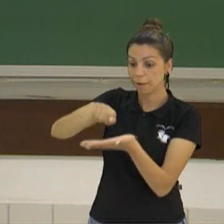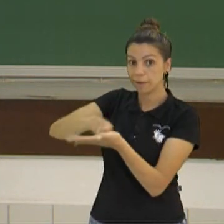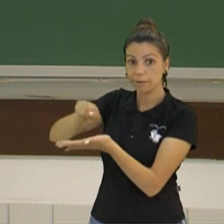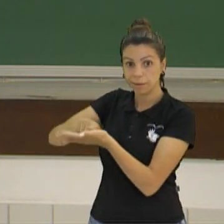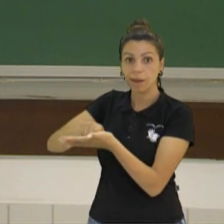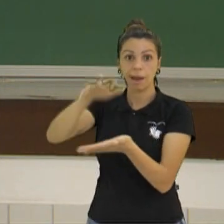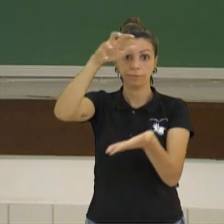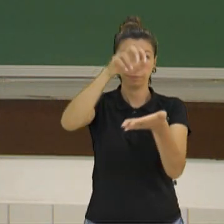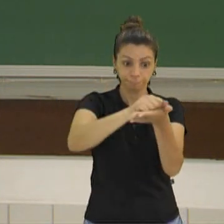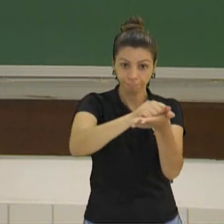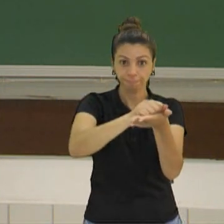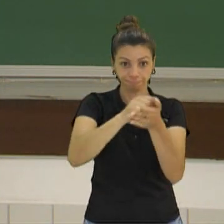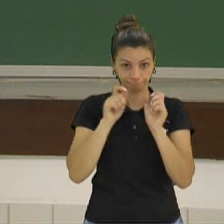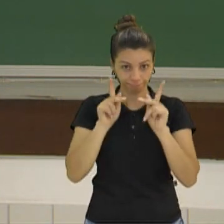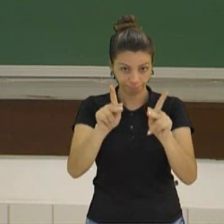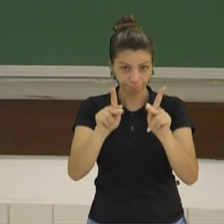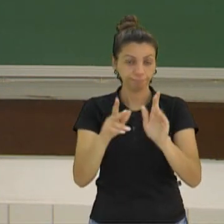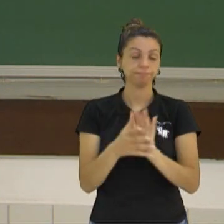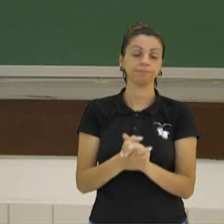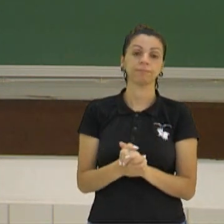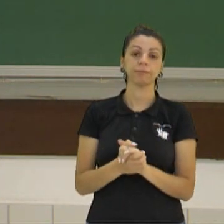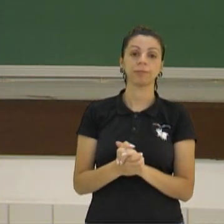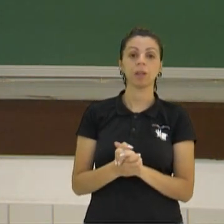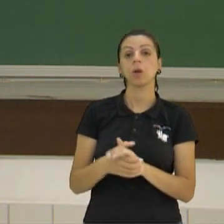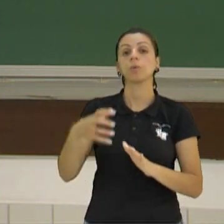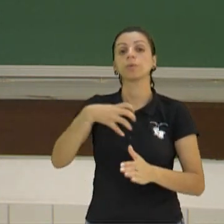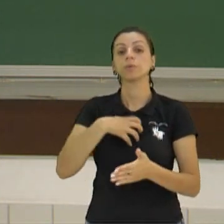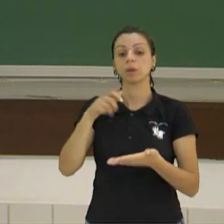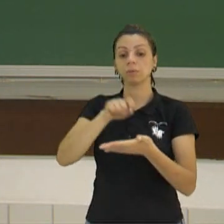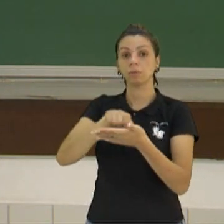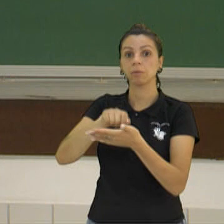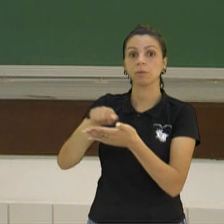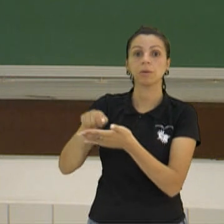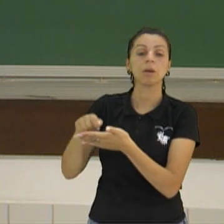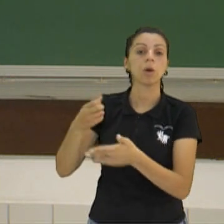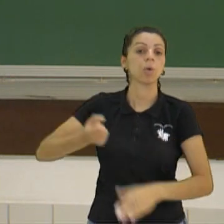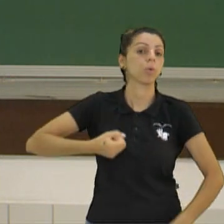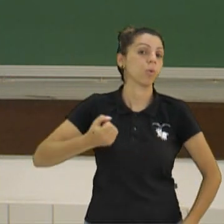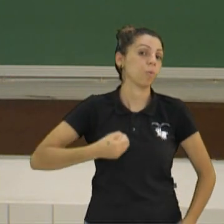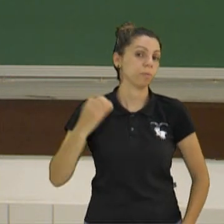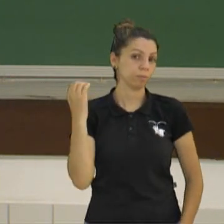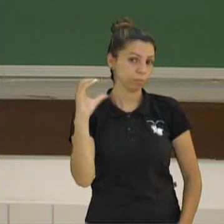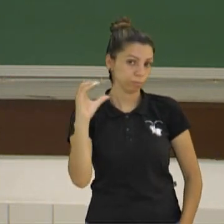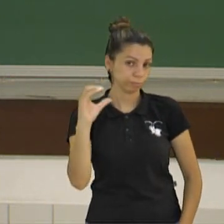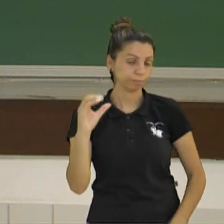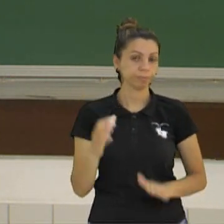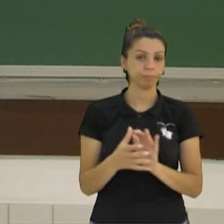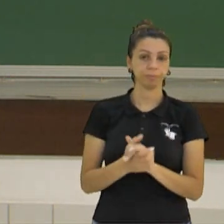escreve alguma coisa, tá? No caso, forma de escrever os números, notação científica, tá?